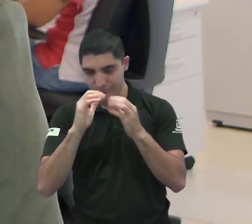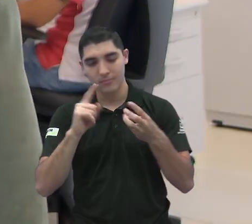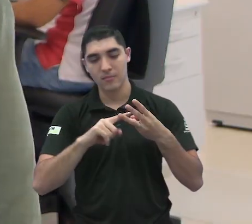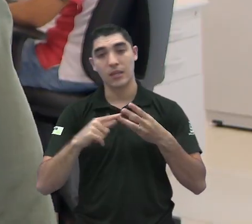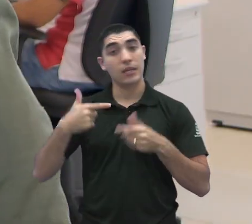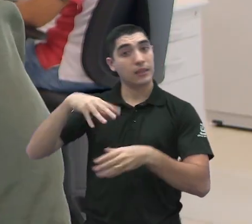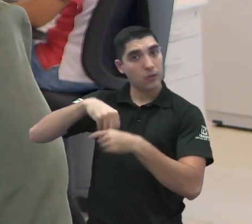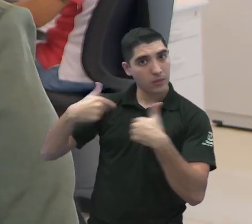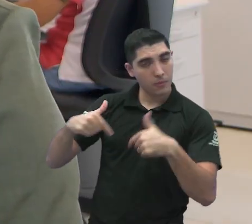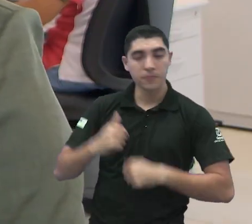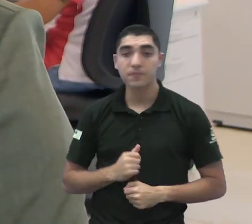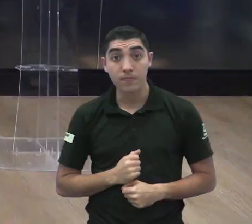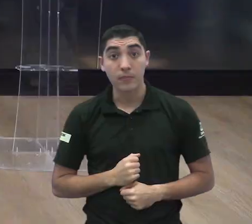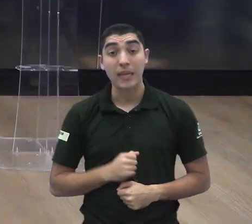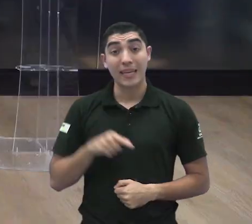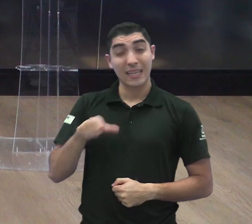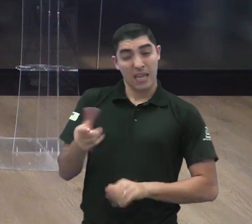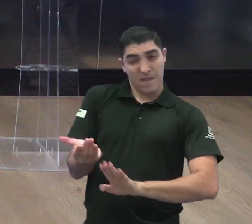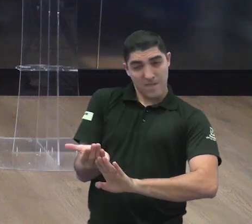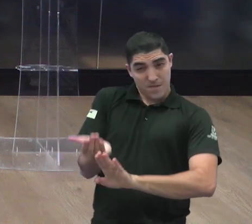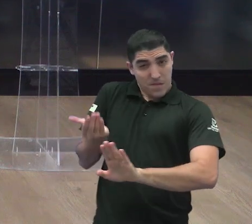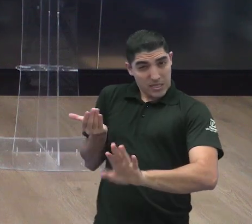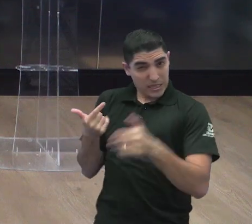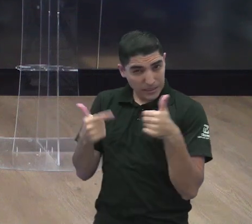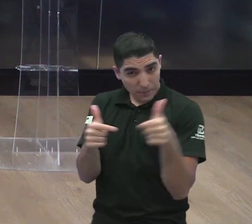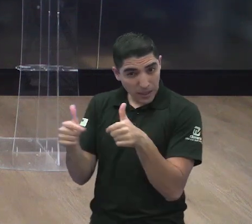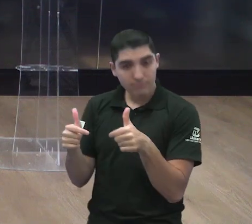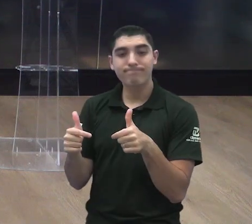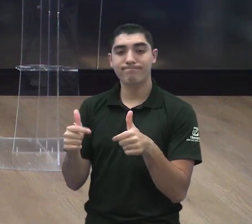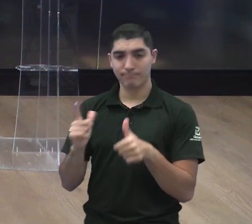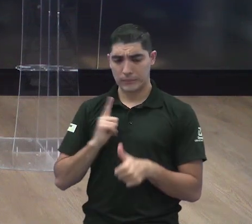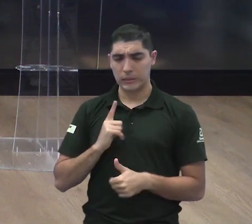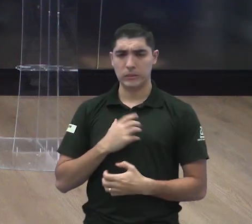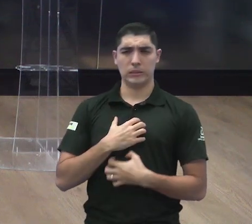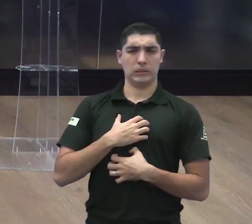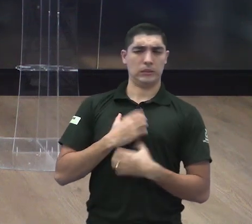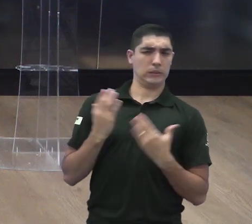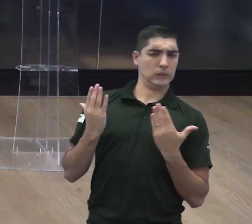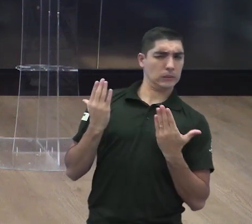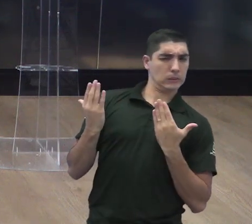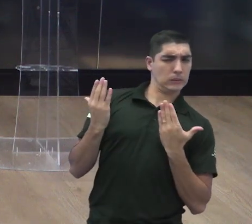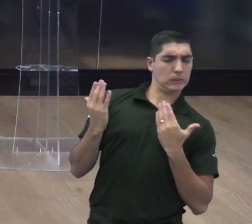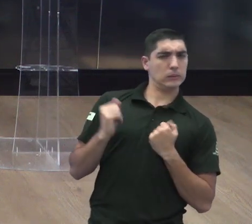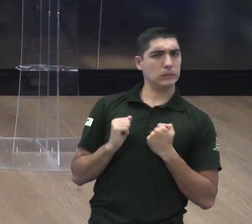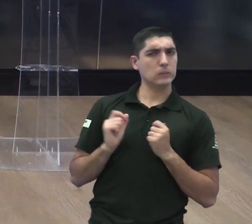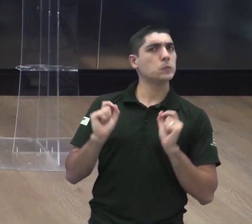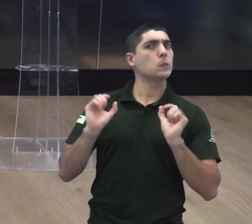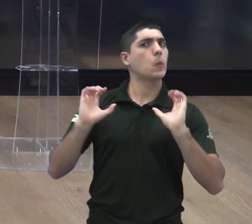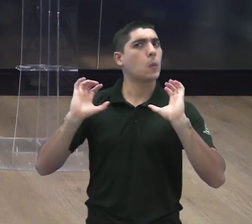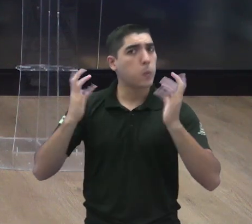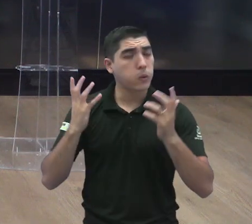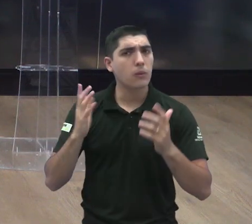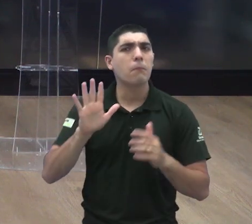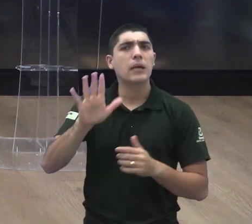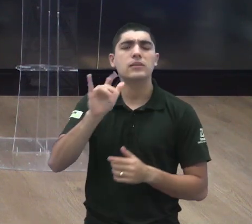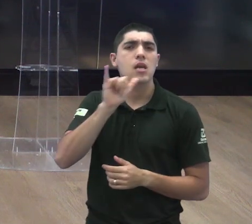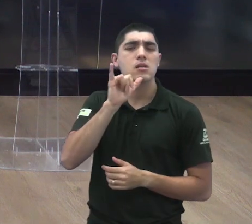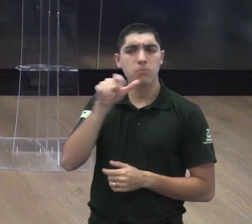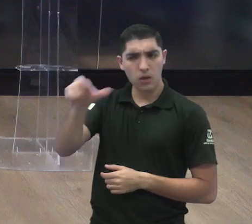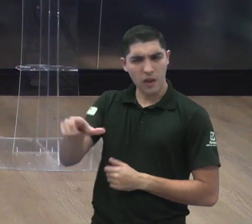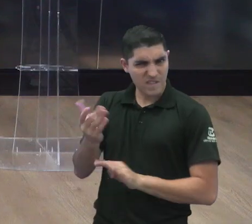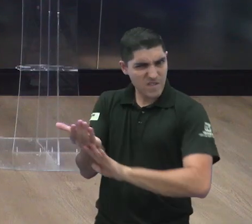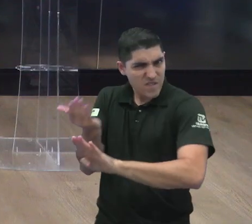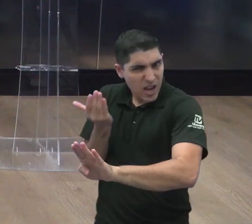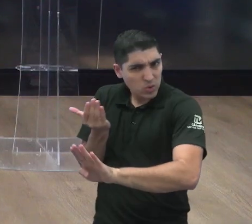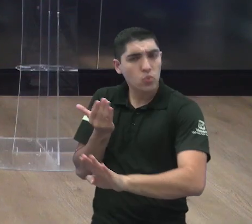física, cognitiva e organizacional. E o afastamento do trabalho por motivo de saúde gera muitas dúvidas, principalmente